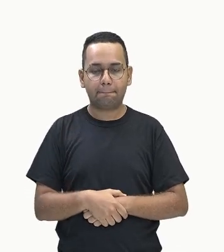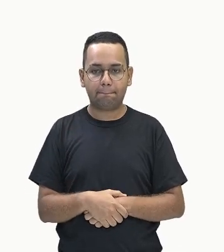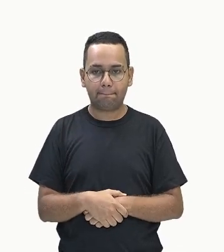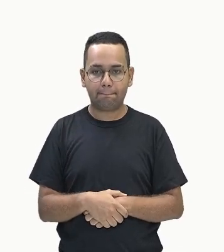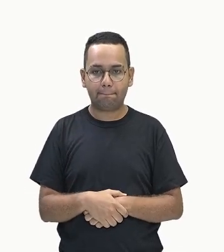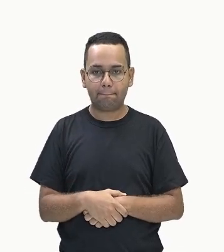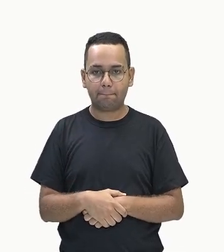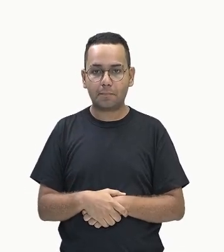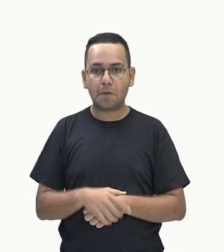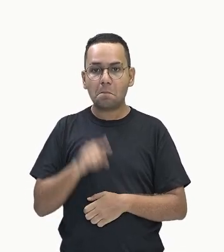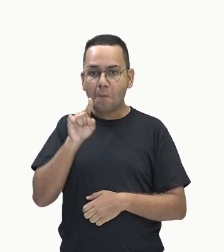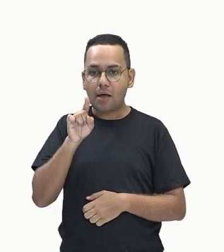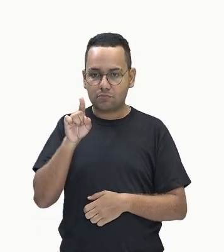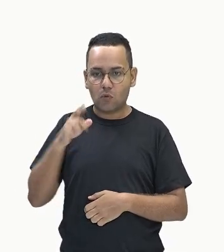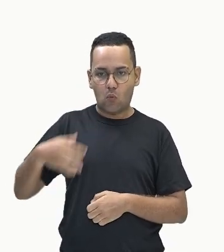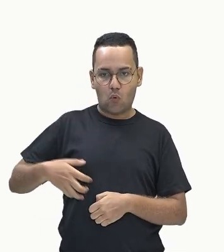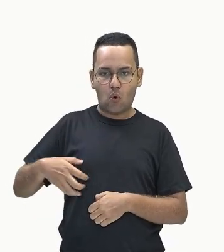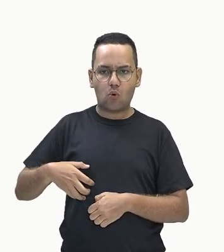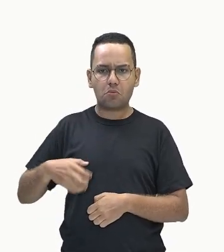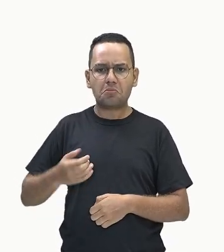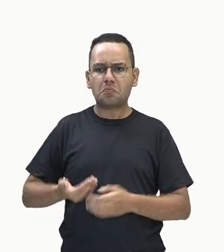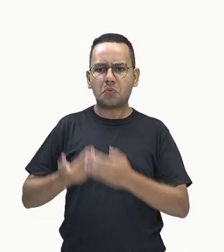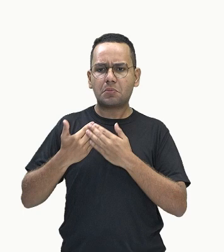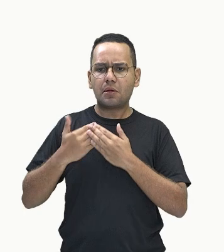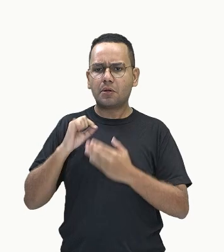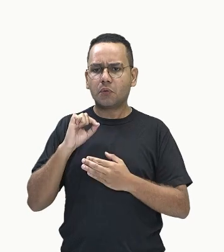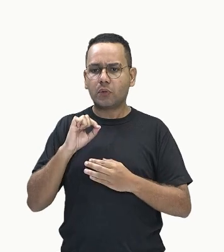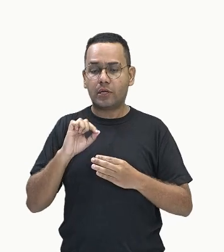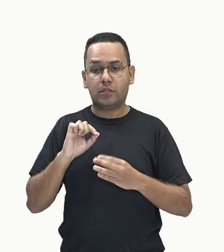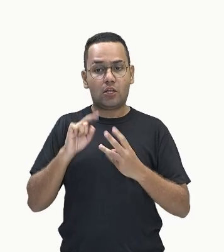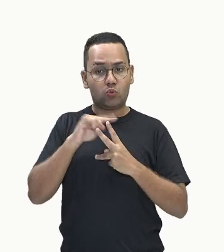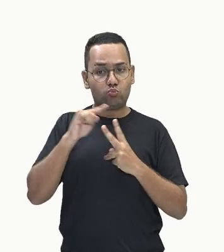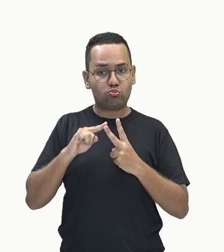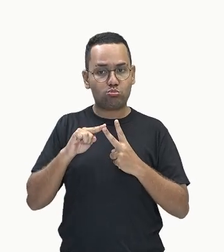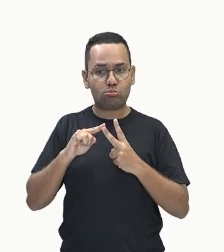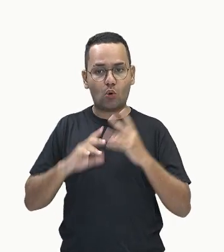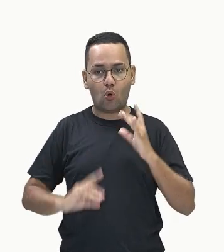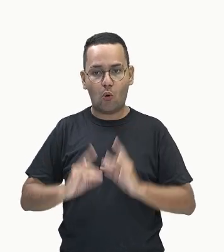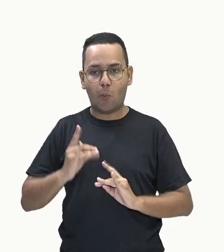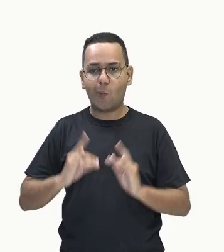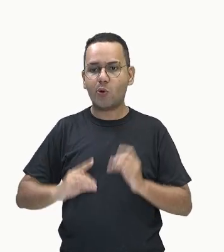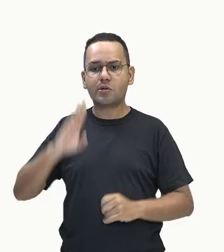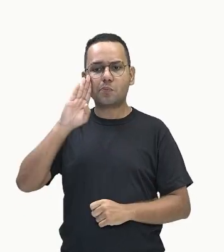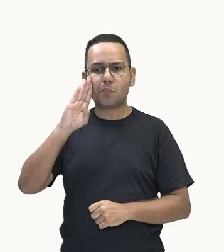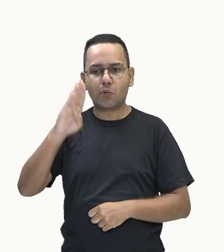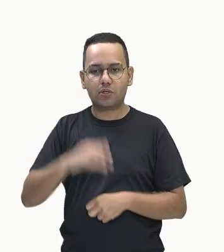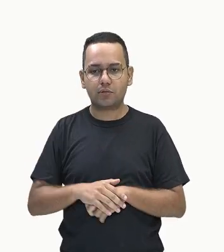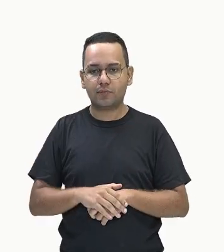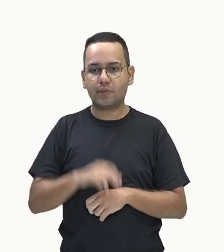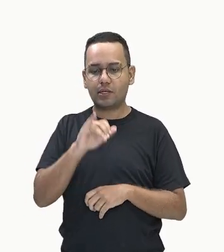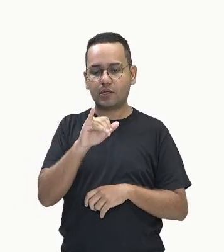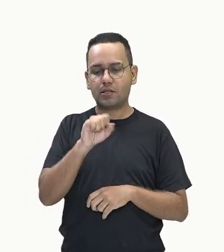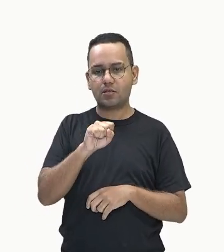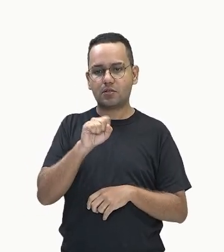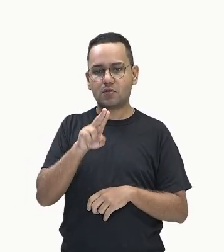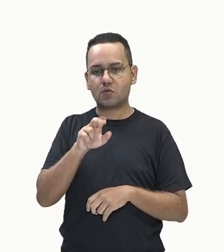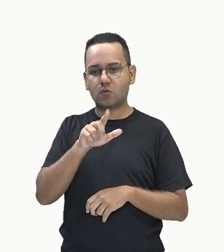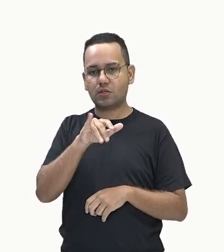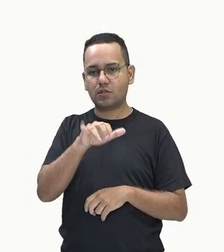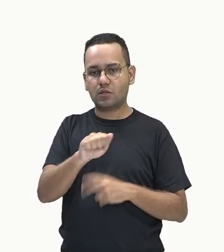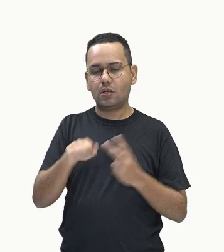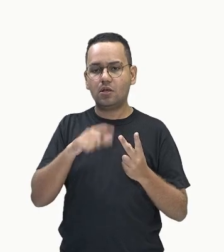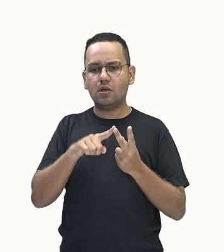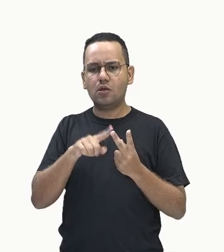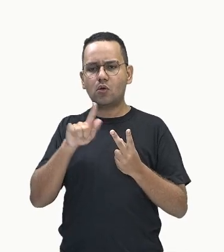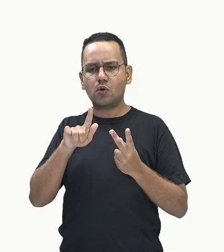Esse órgão, ele produz dois hormônios fundamentais, a insulina e o glucagon.